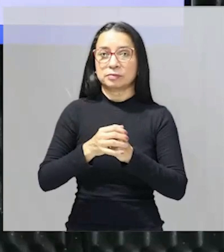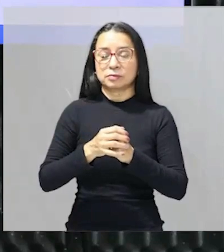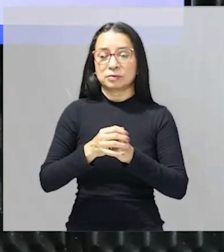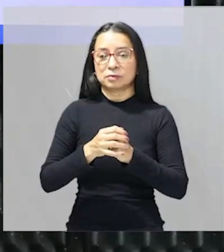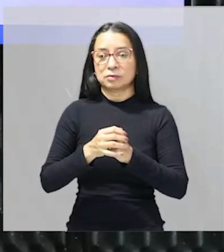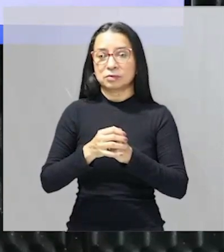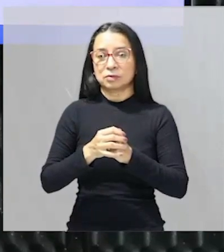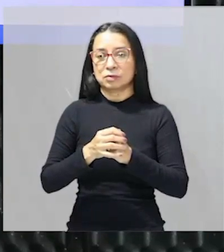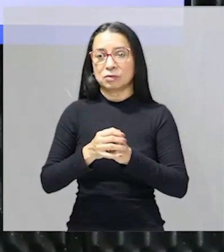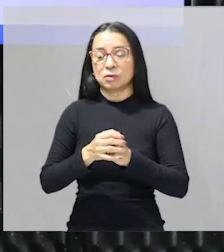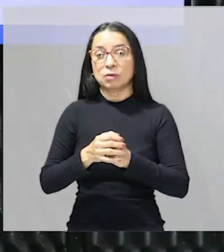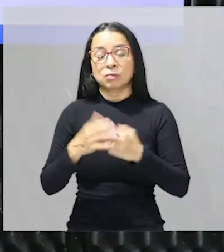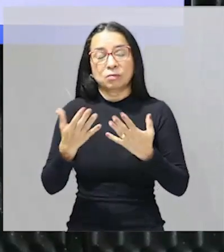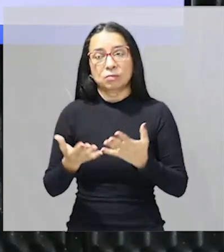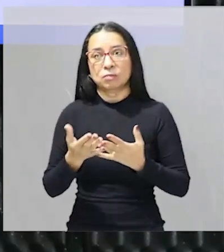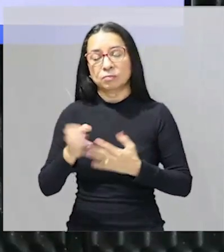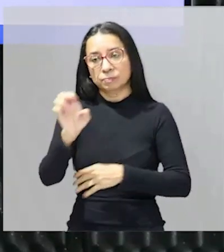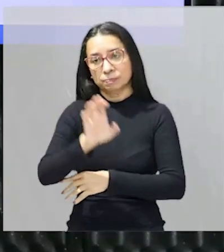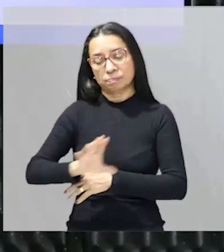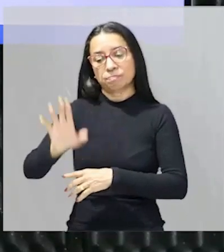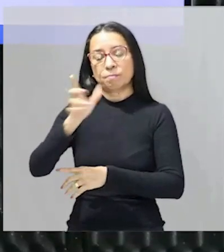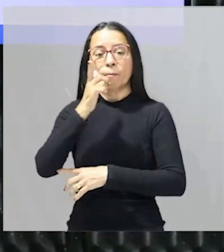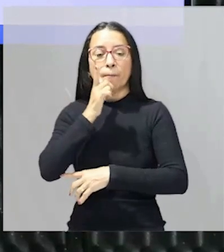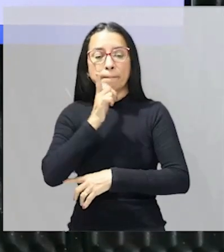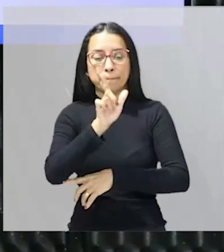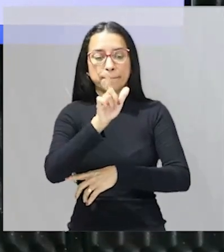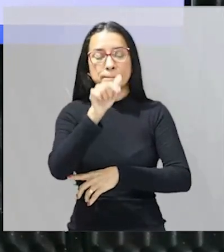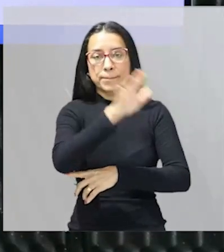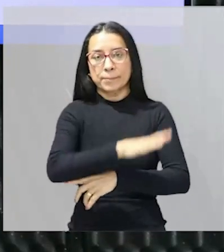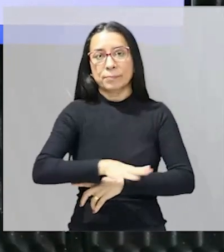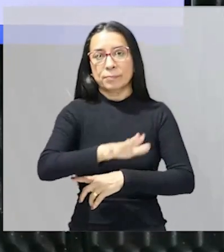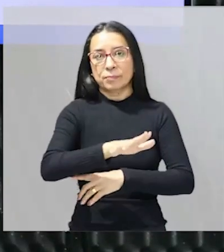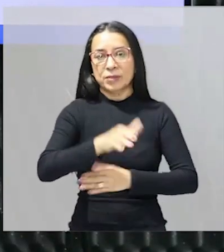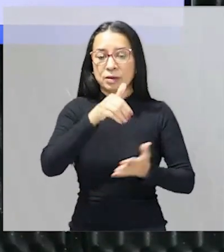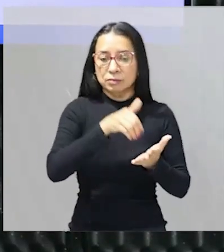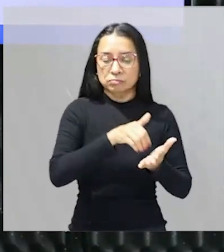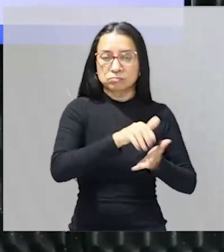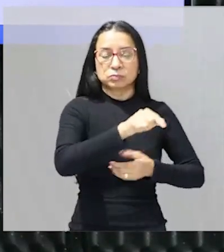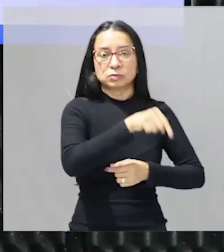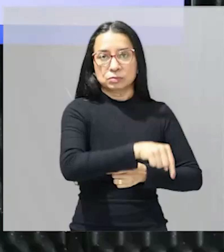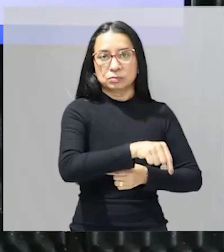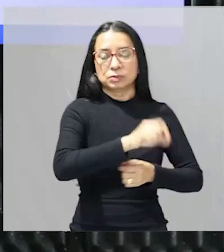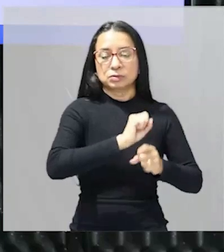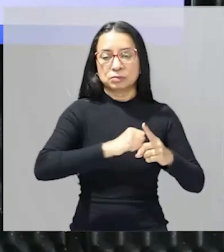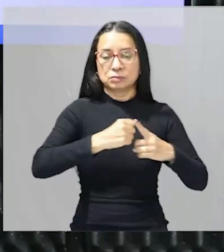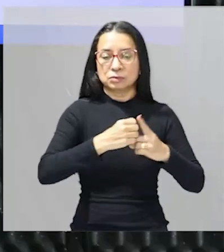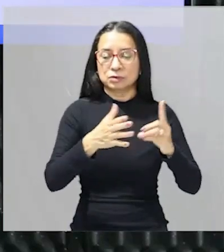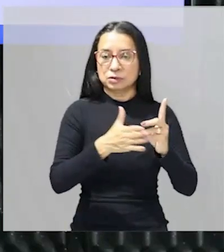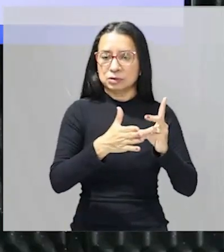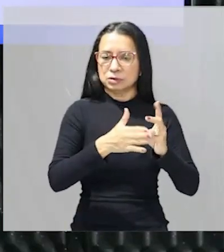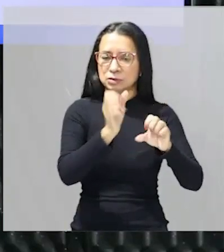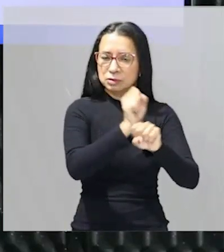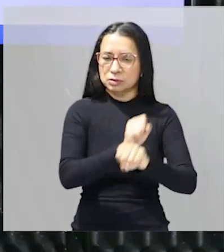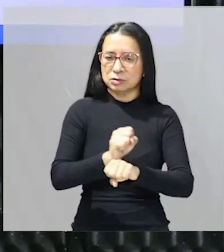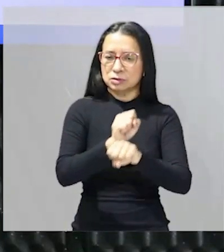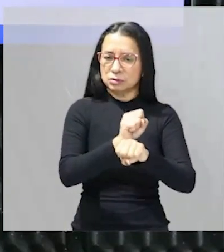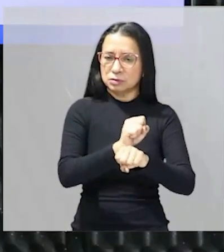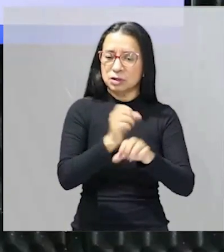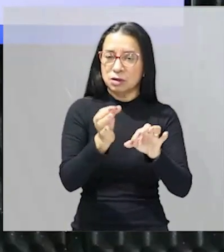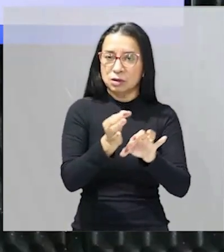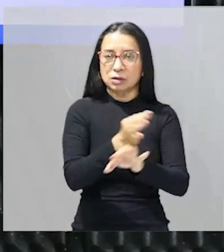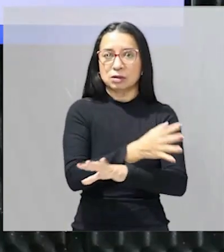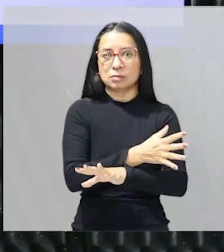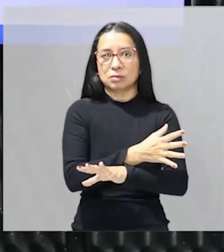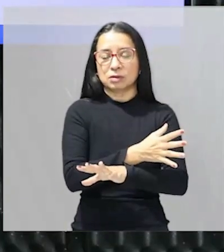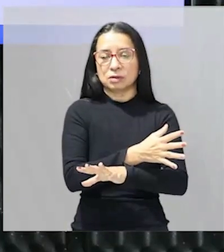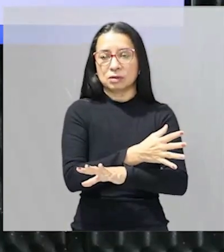europeus conquistaram esses territórios, expulsaram essas sociedades indígenas do seu território, escravizaram, dizimaram, apesar